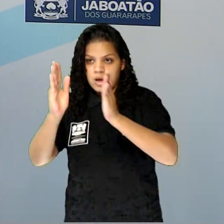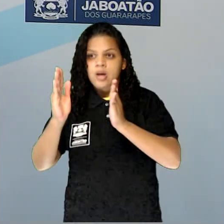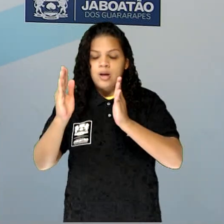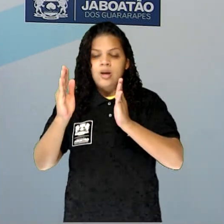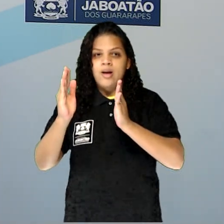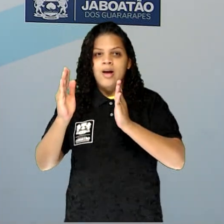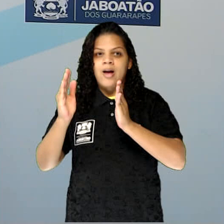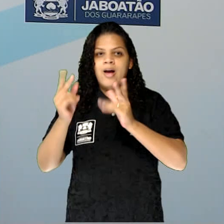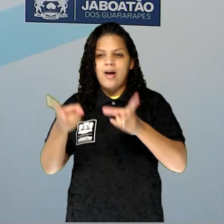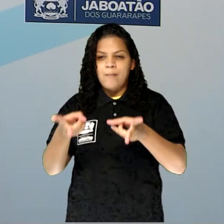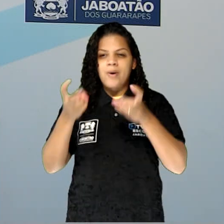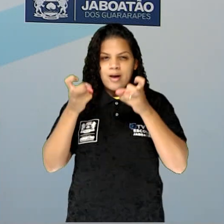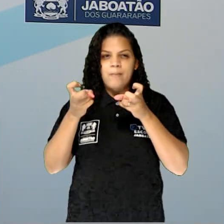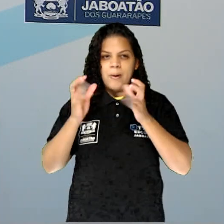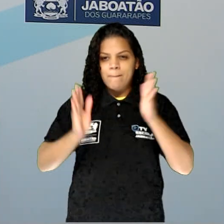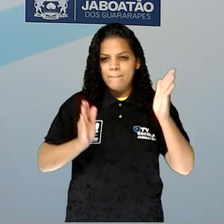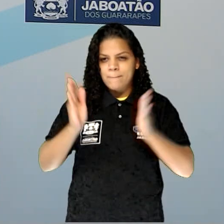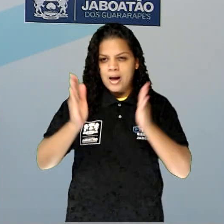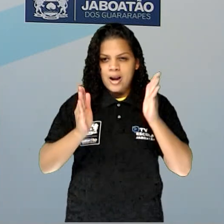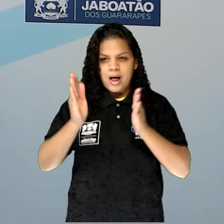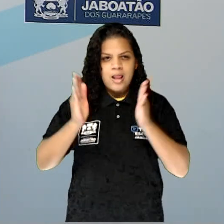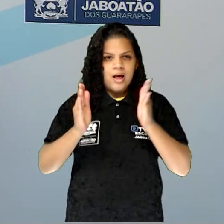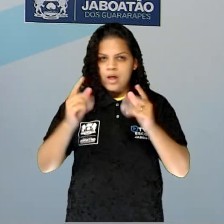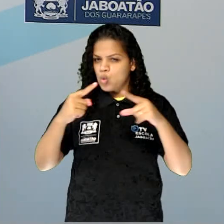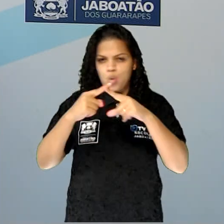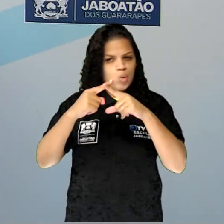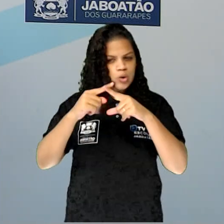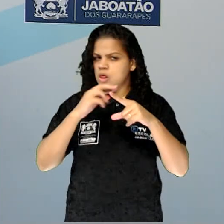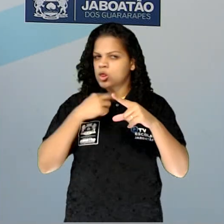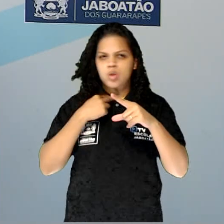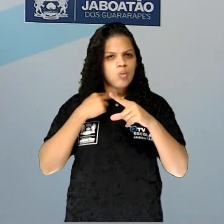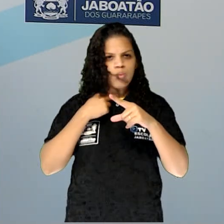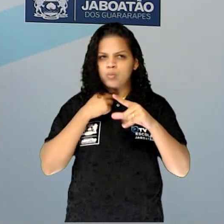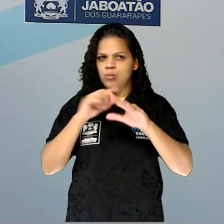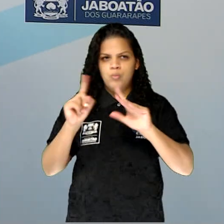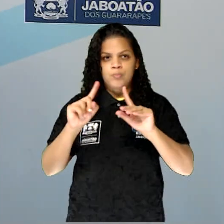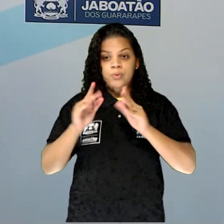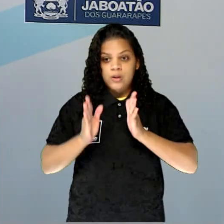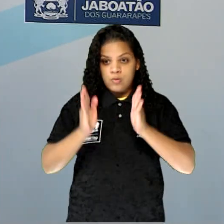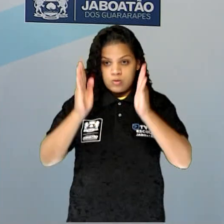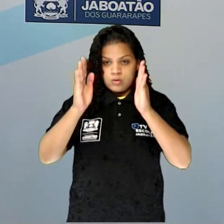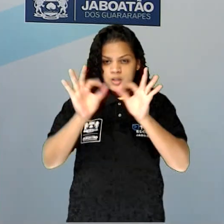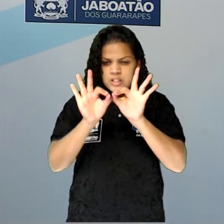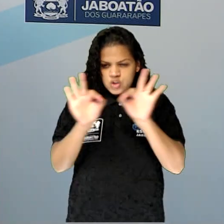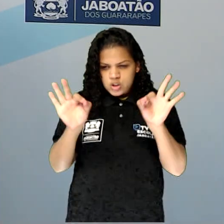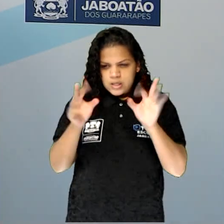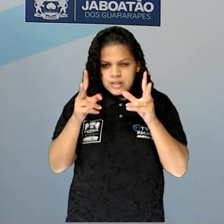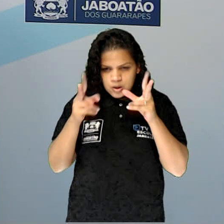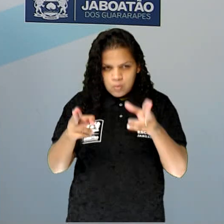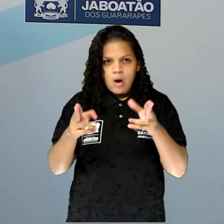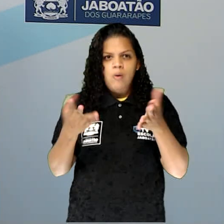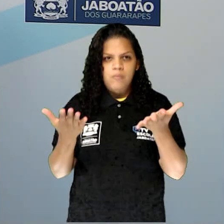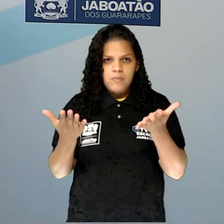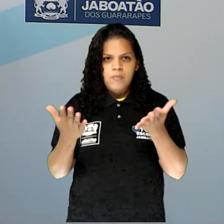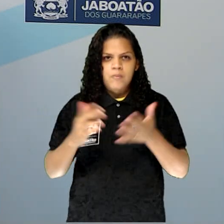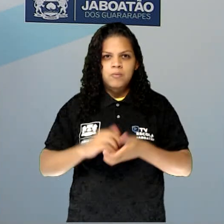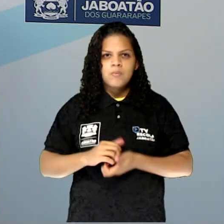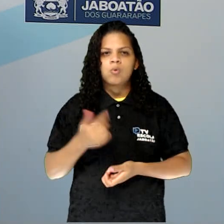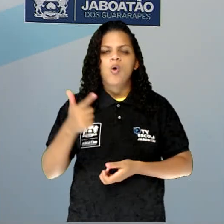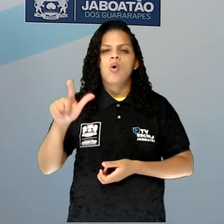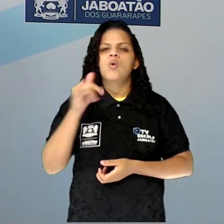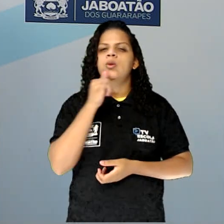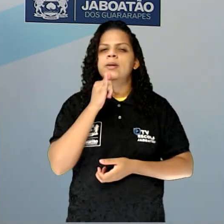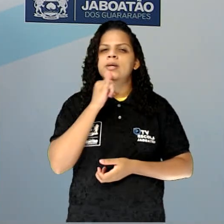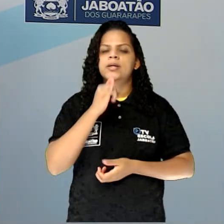pois elas não se cruzam e elas mantêm a mesma distância e olha só outro